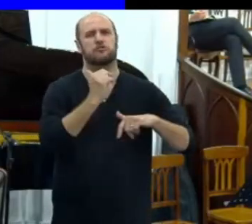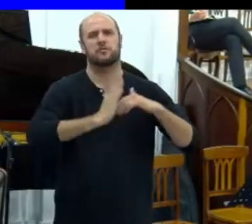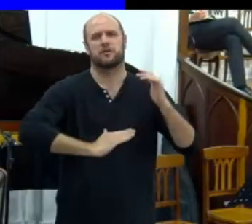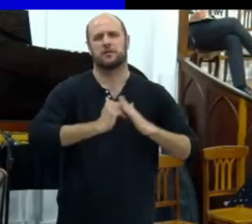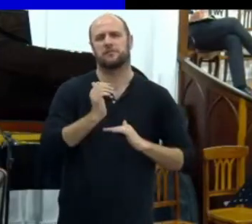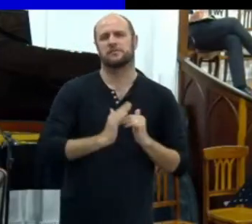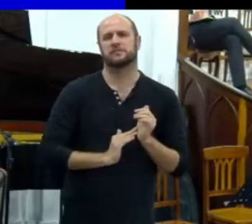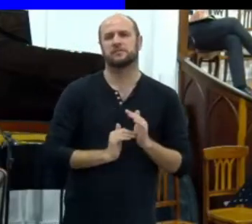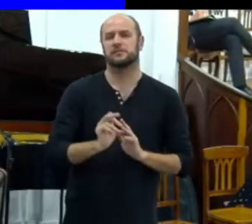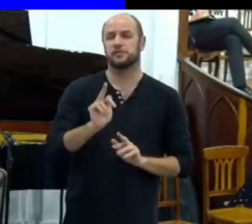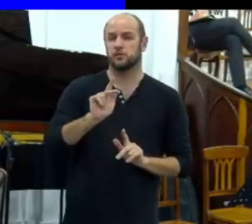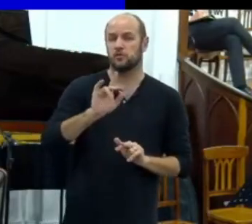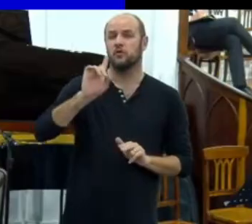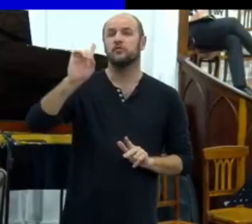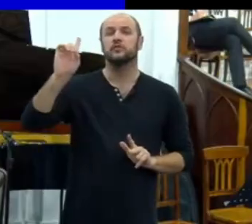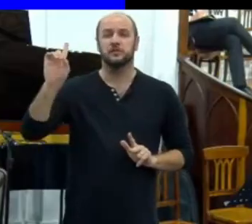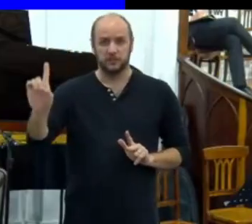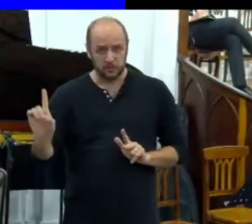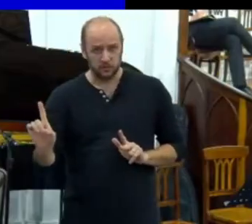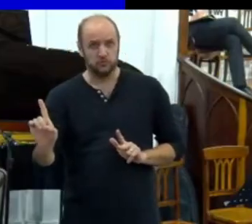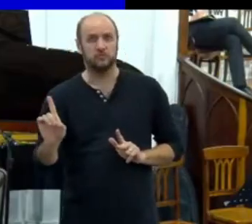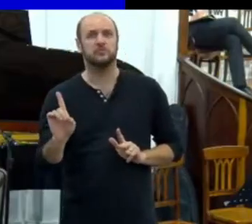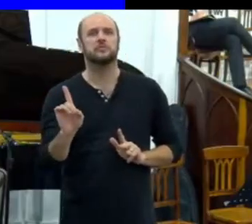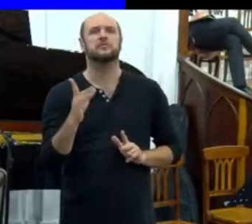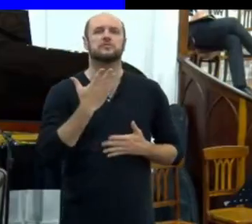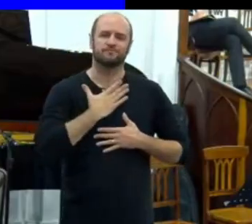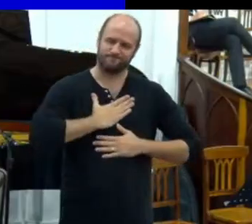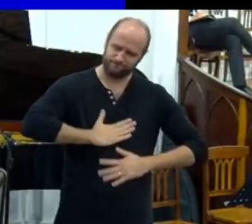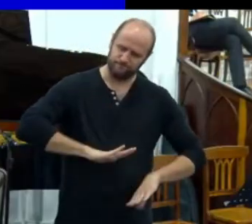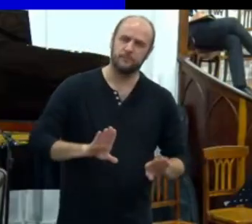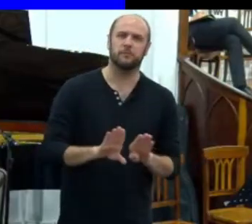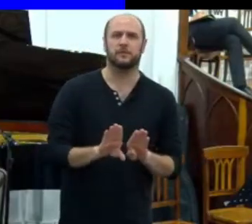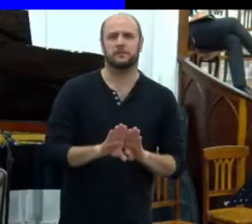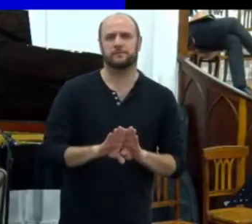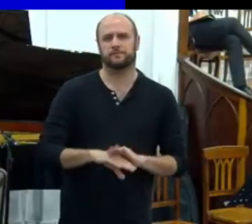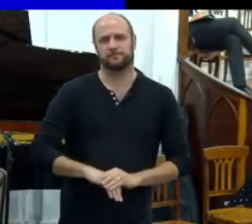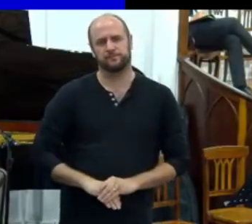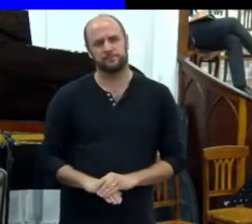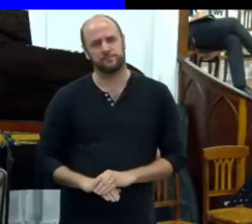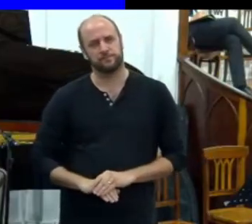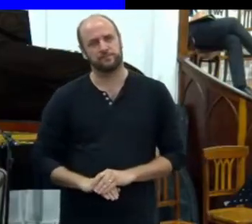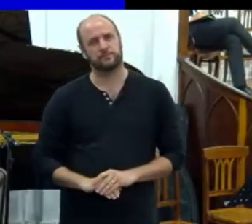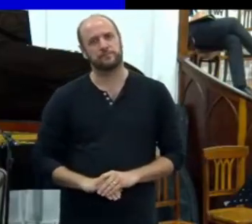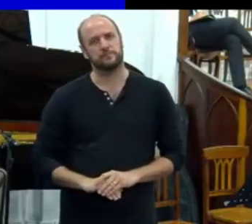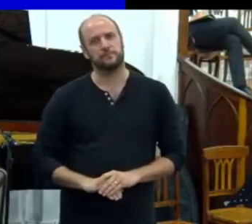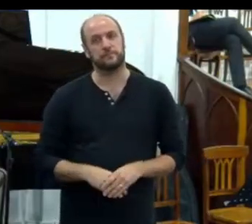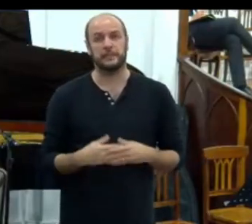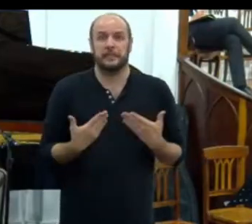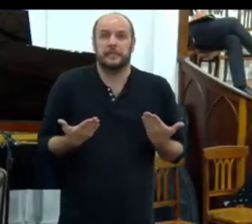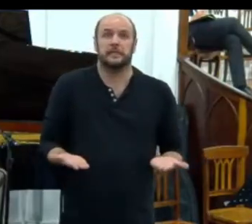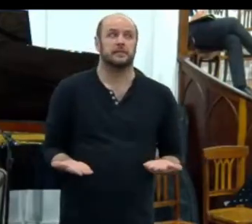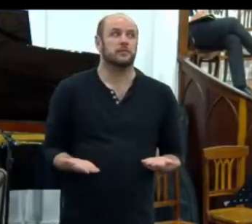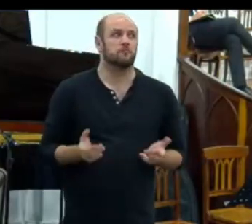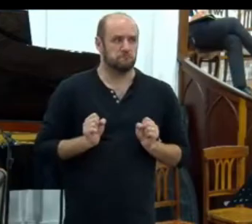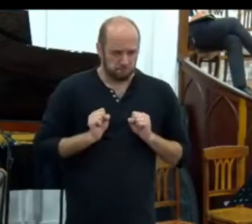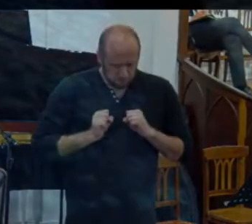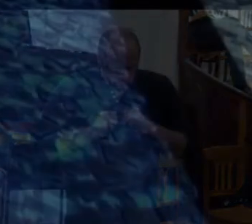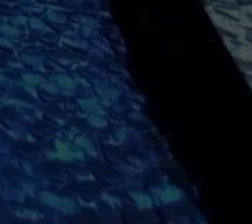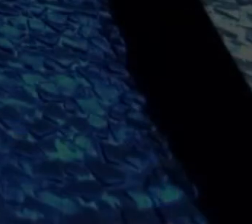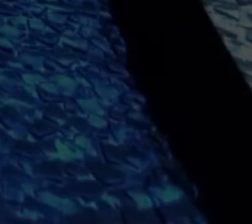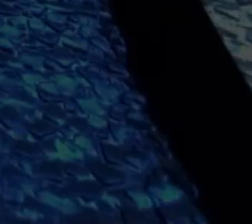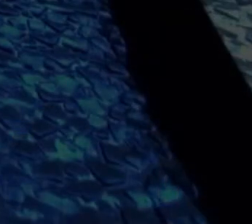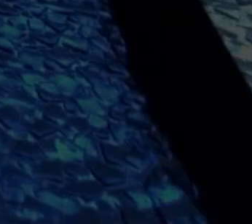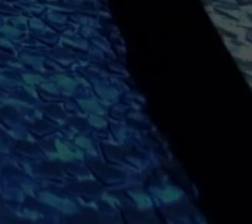como Deus descansou das suas. Portanto, esforcemo-nos